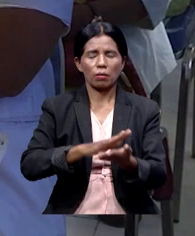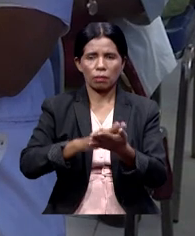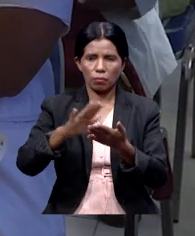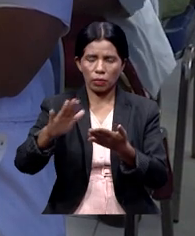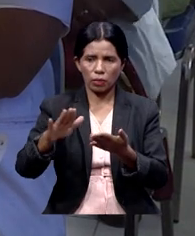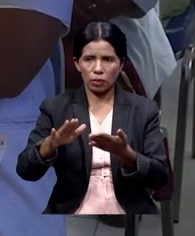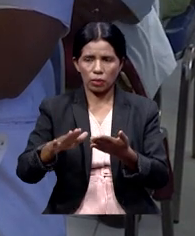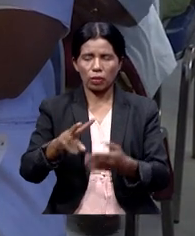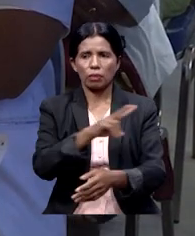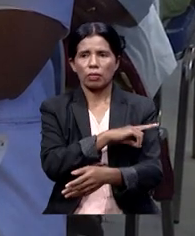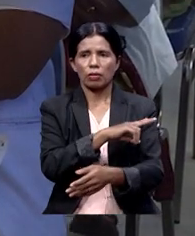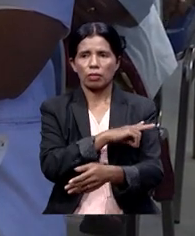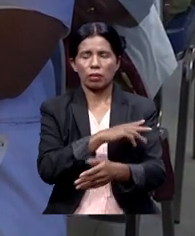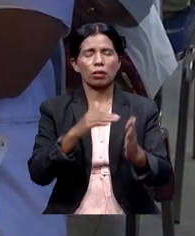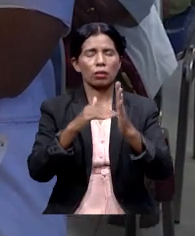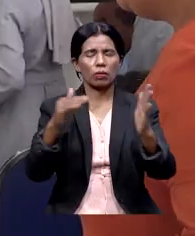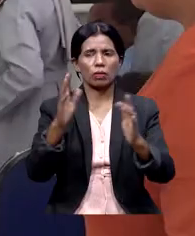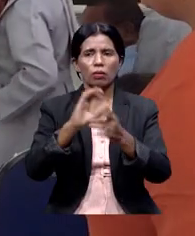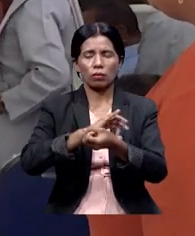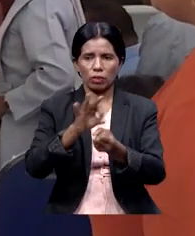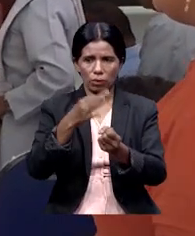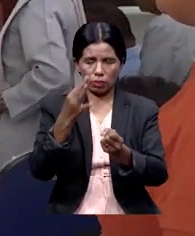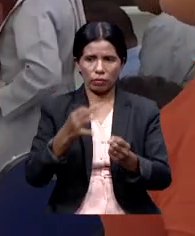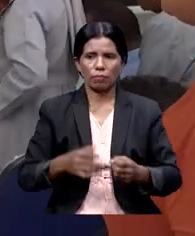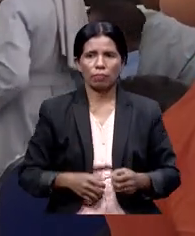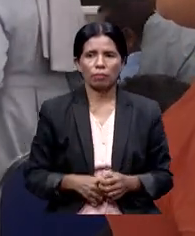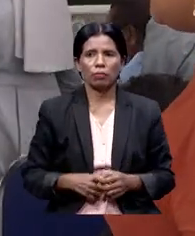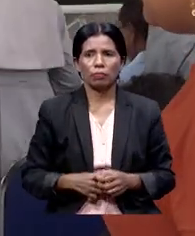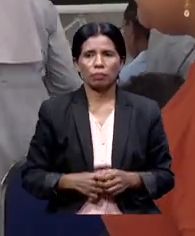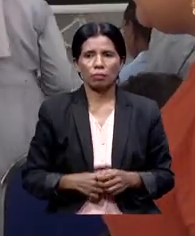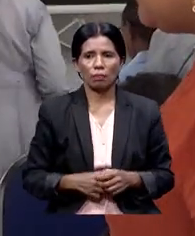higiene no vacinação contra Covid-19. Feliciano Venâncio Belo, Ziemen.